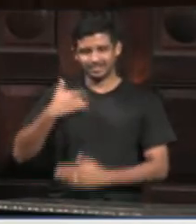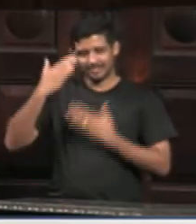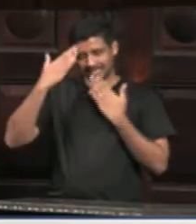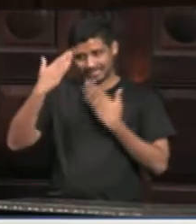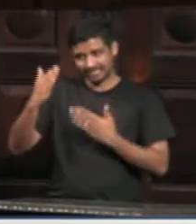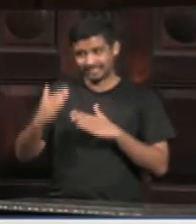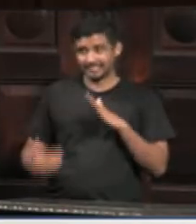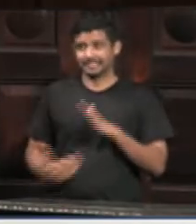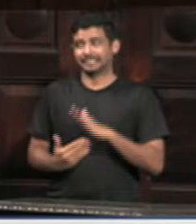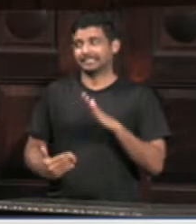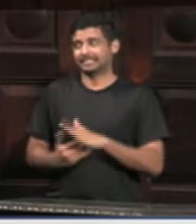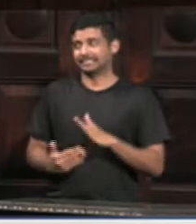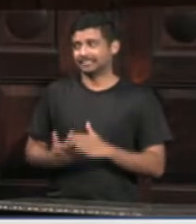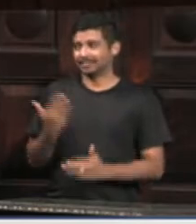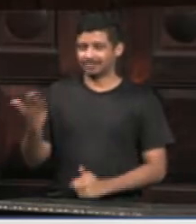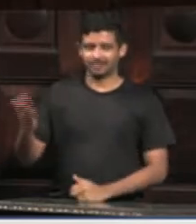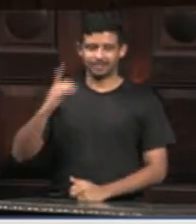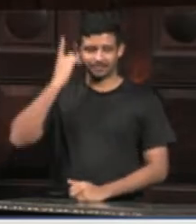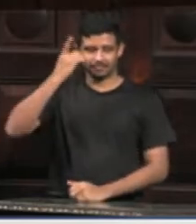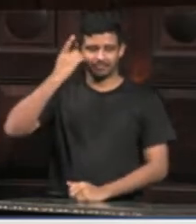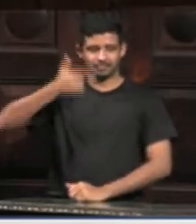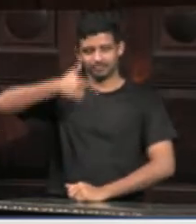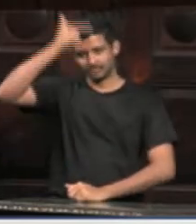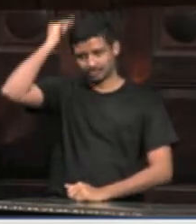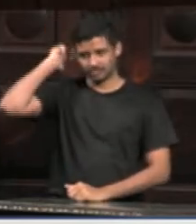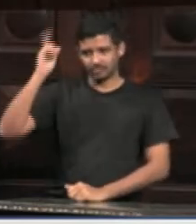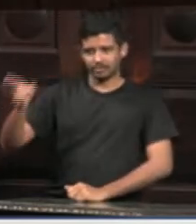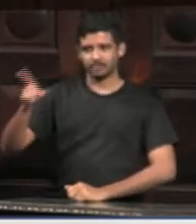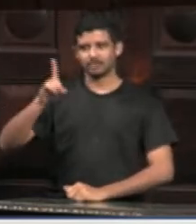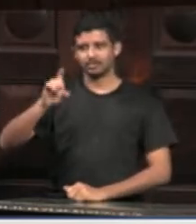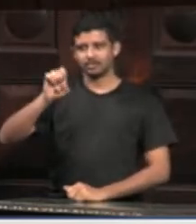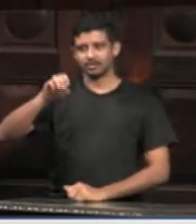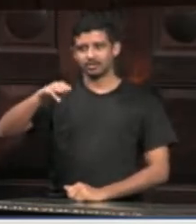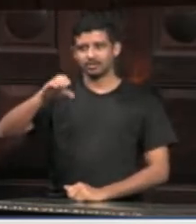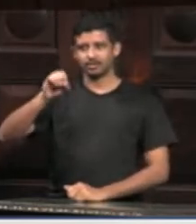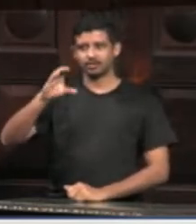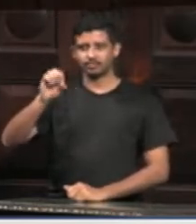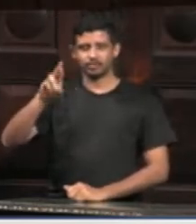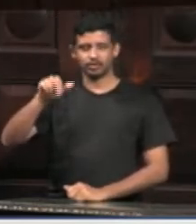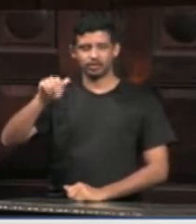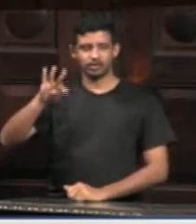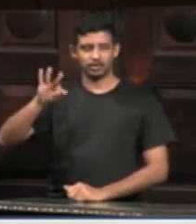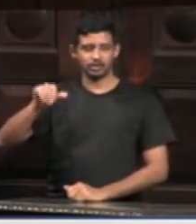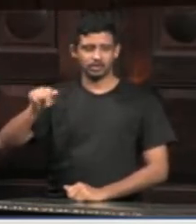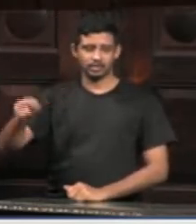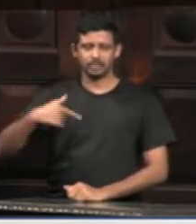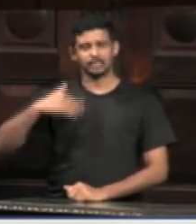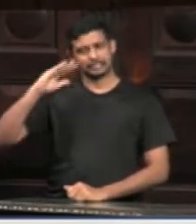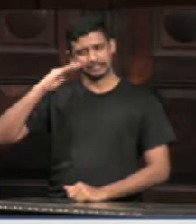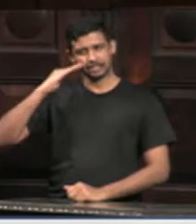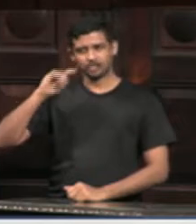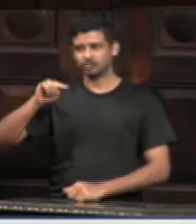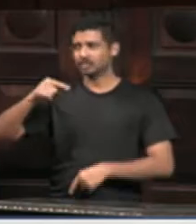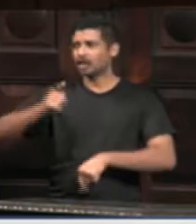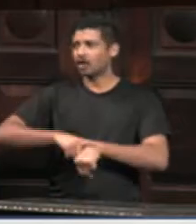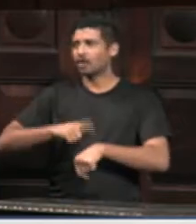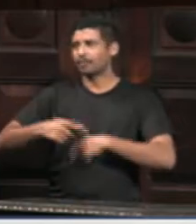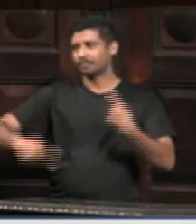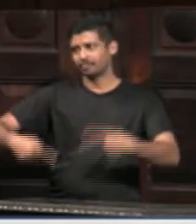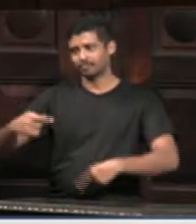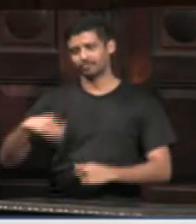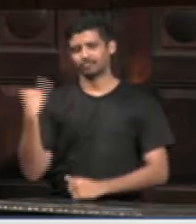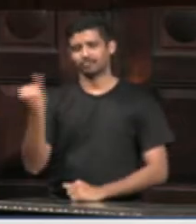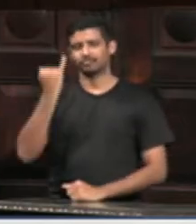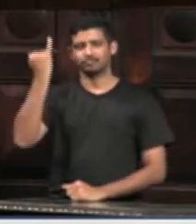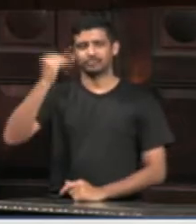deputado Luiz Paulo também é um democrata, sei que ele é um regimentalista, mas ele entende que é um momento político importante e ele, com a clareza de saber